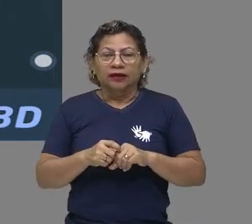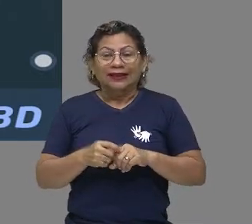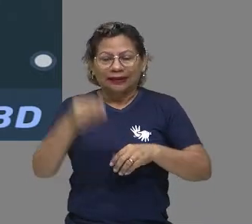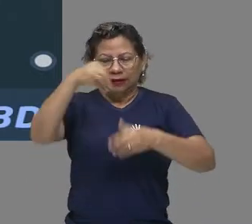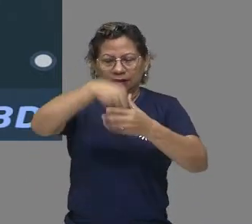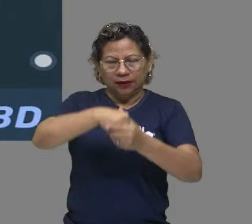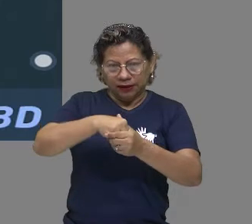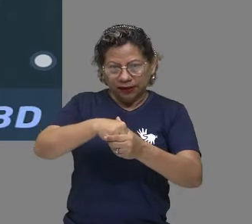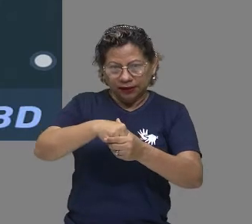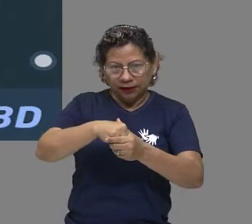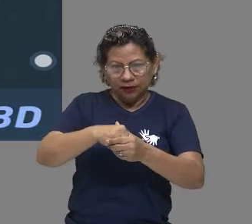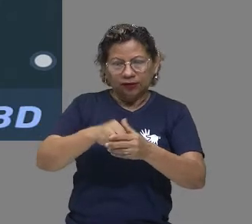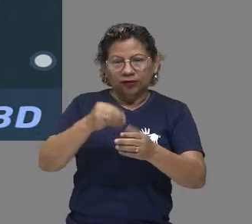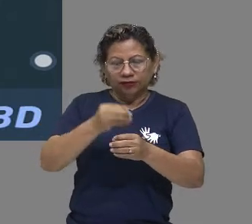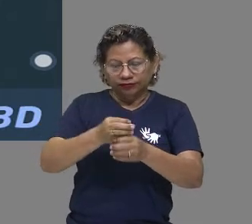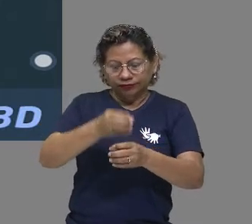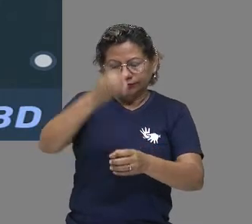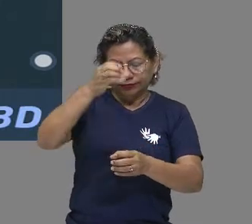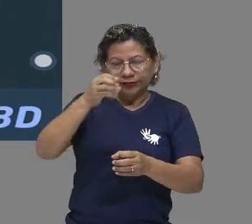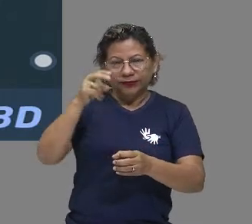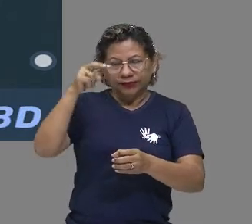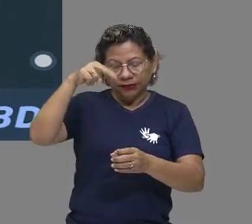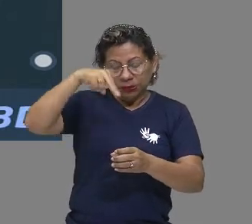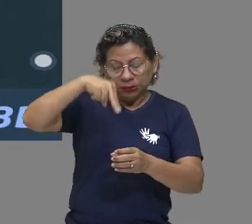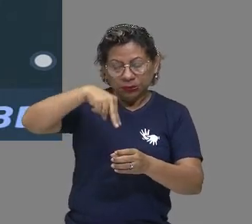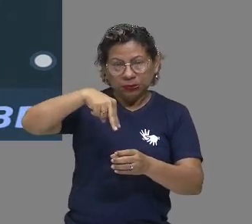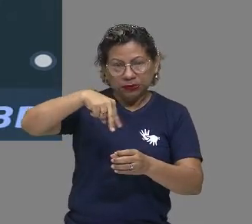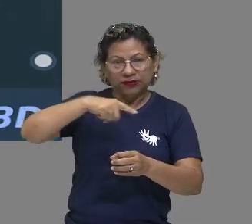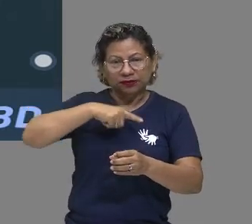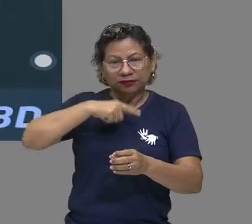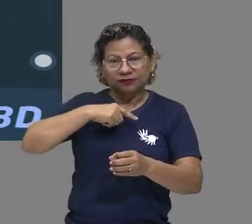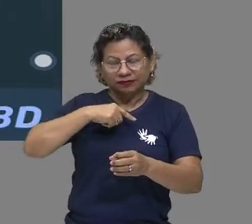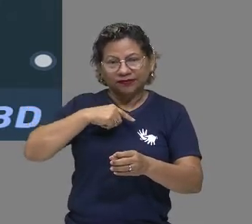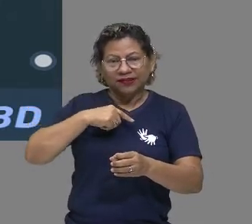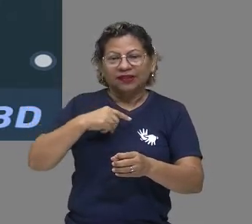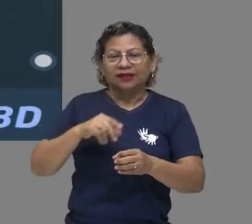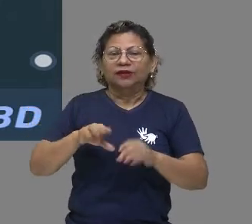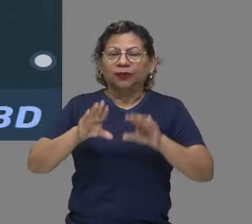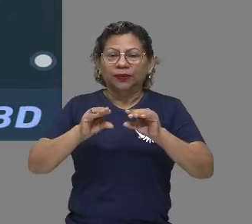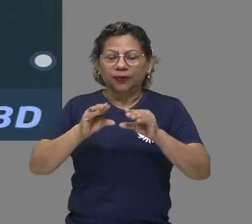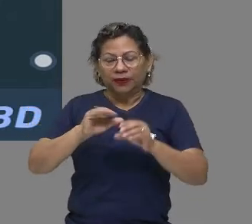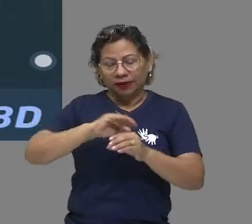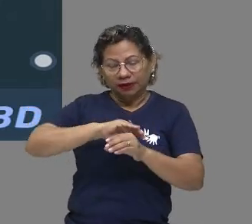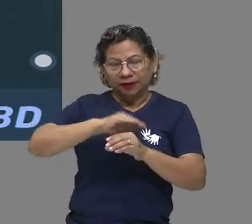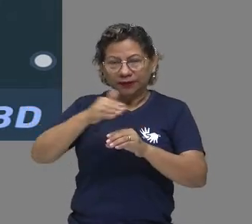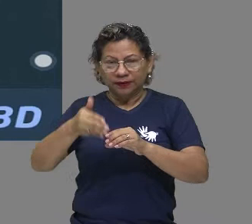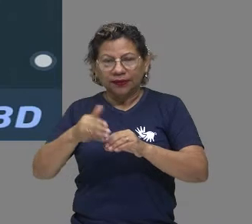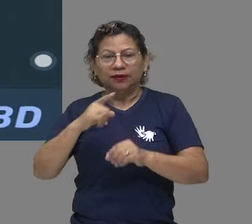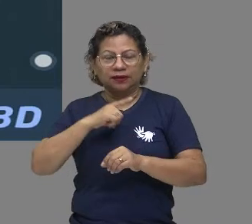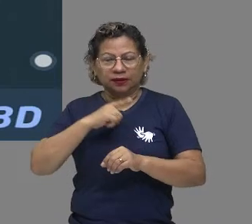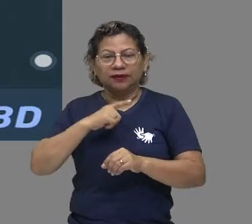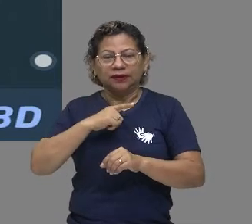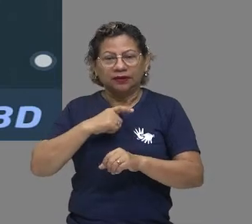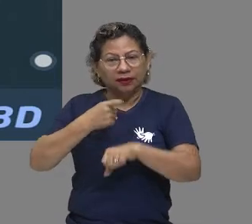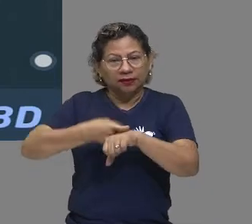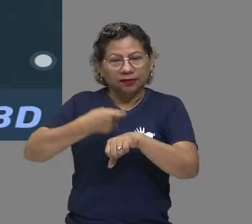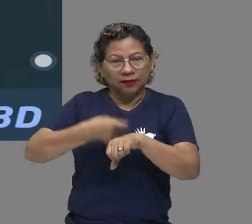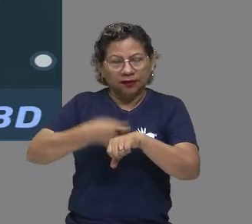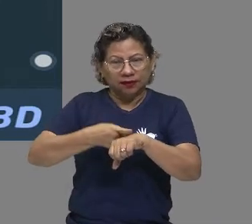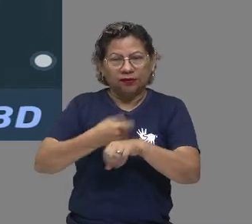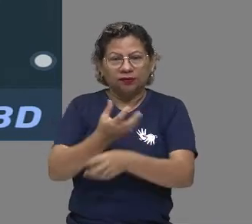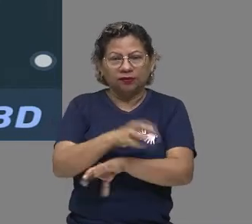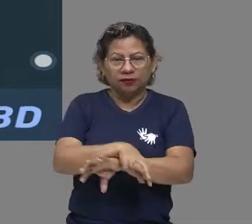entre eles logo abaixo a gente tem aqui o osso compacto que aquela estrutura mais resistente do osso